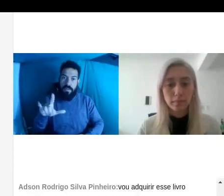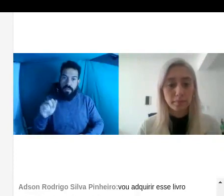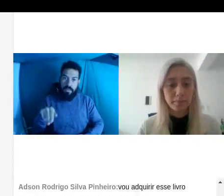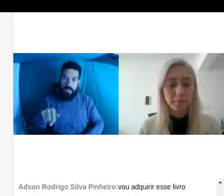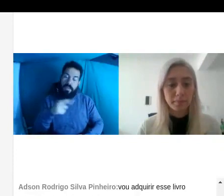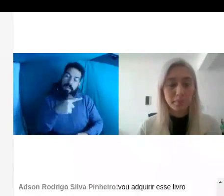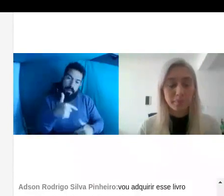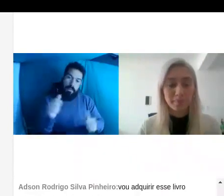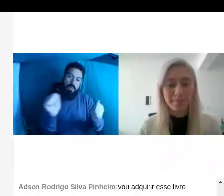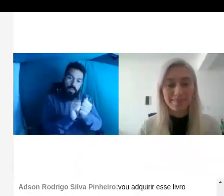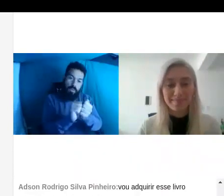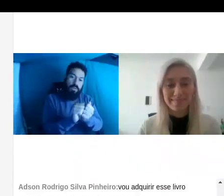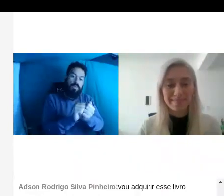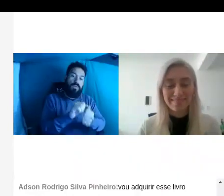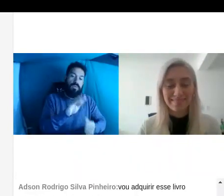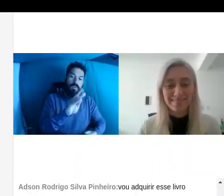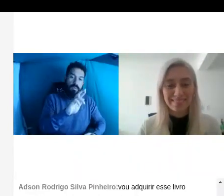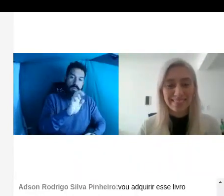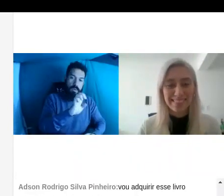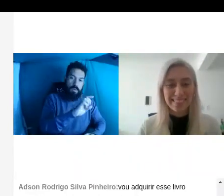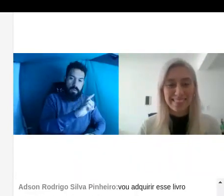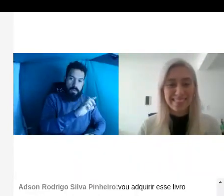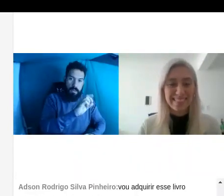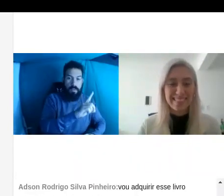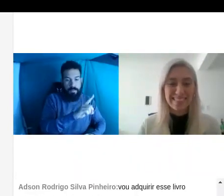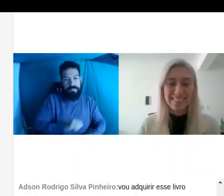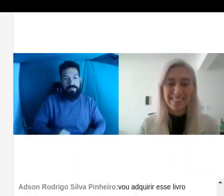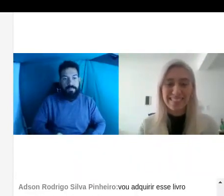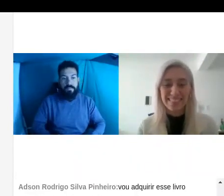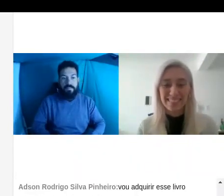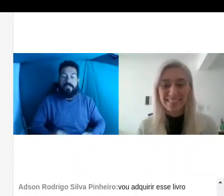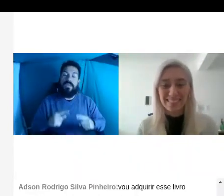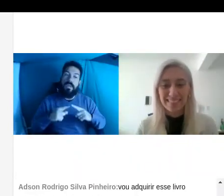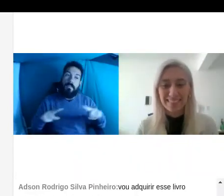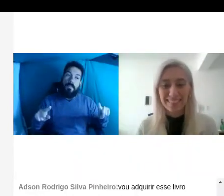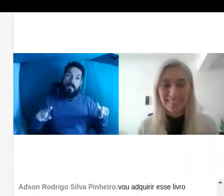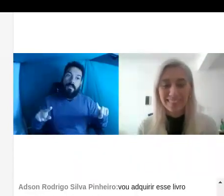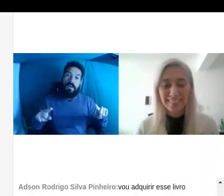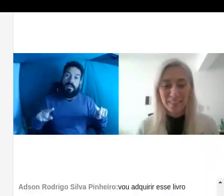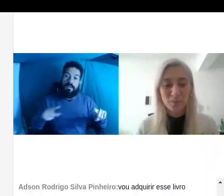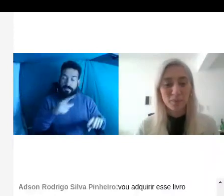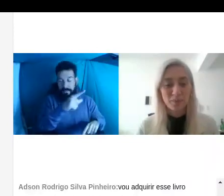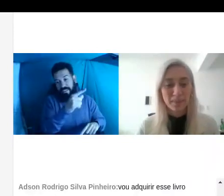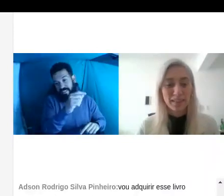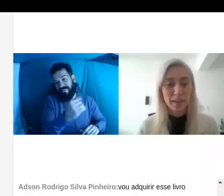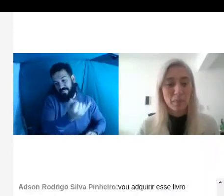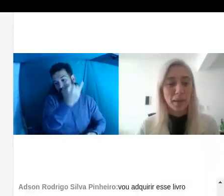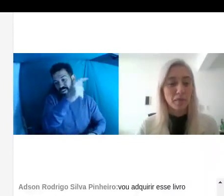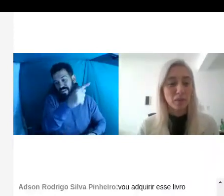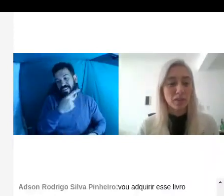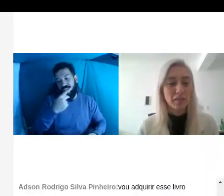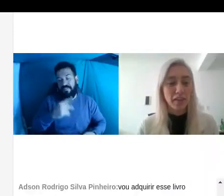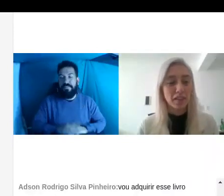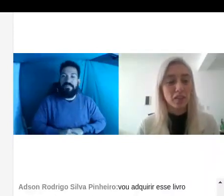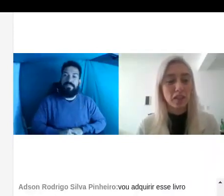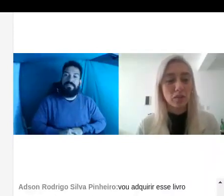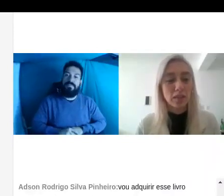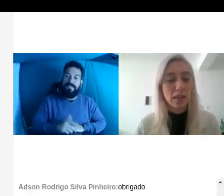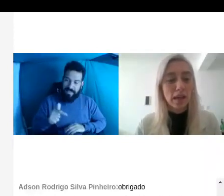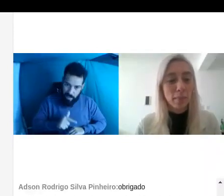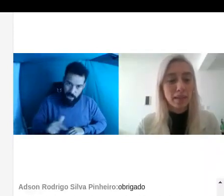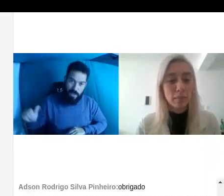Então, ninguém melhor do que ela para falar sobre o assunto. Enfim. Tá bem, vamos em frente.